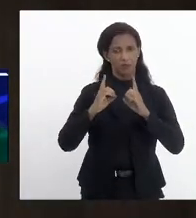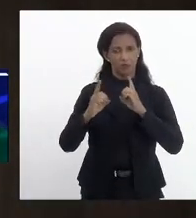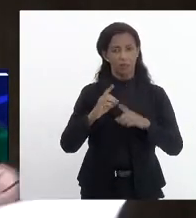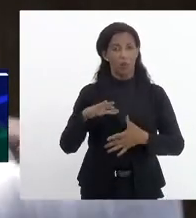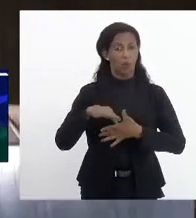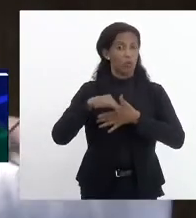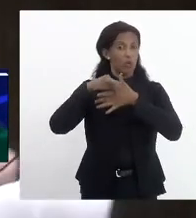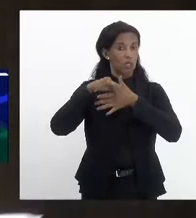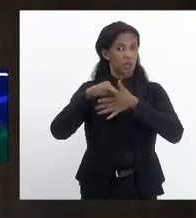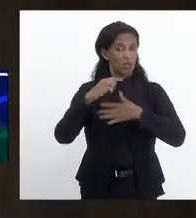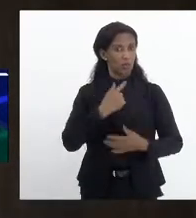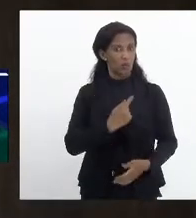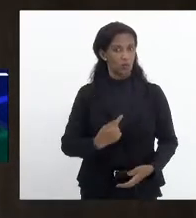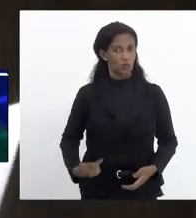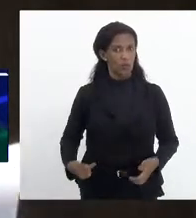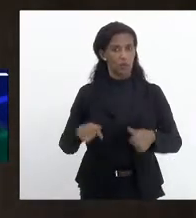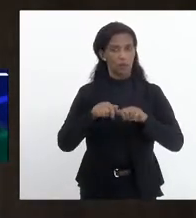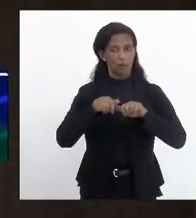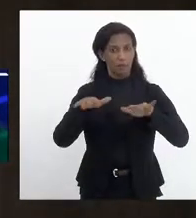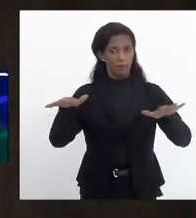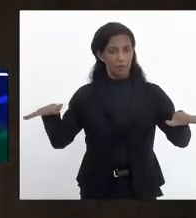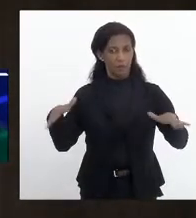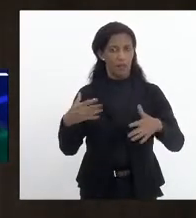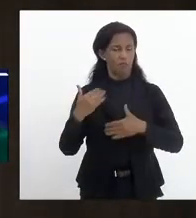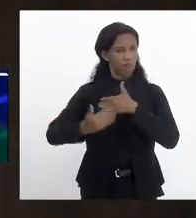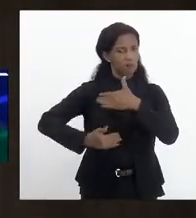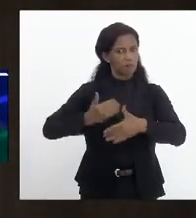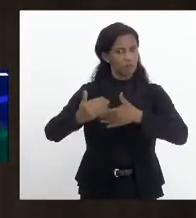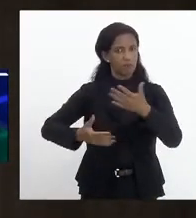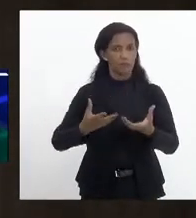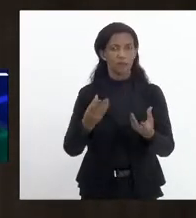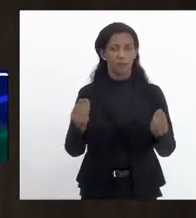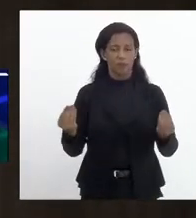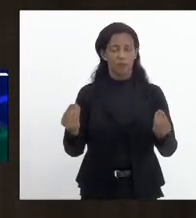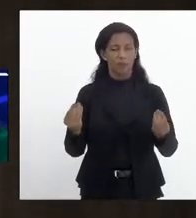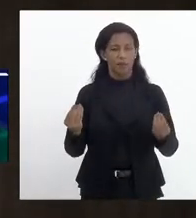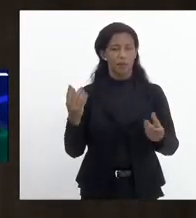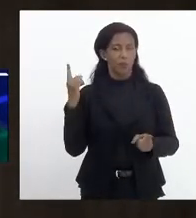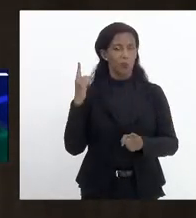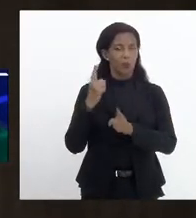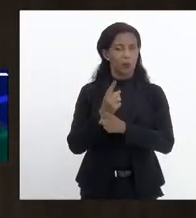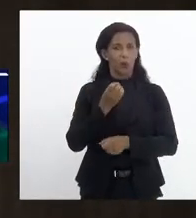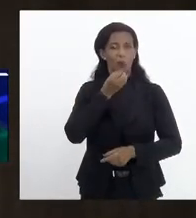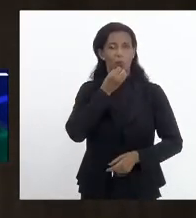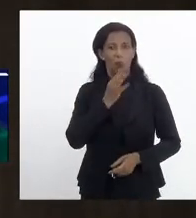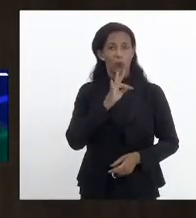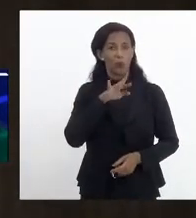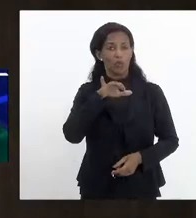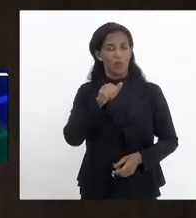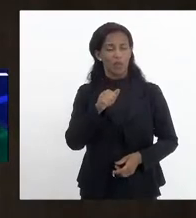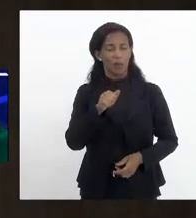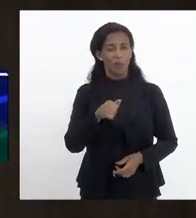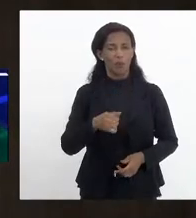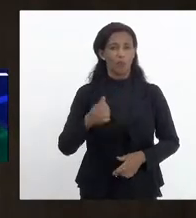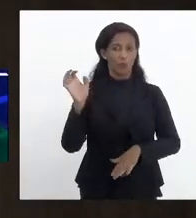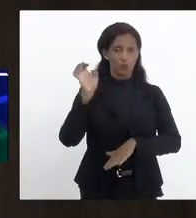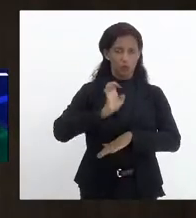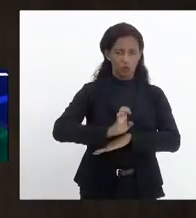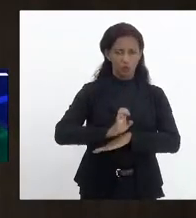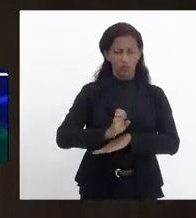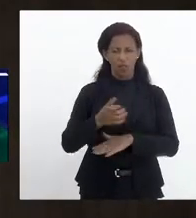líder do governo, nós vamos ampliar e vamos avançar muito para achar um bom termo que seja melhor para o nosso Estado. E Vossa Excelência está